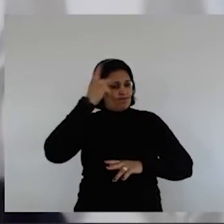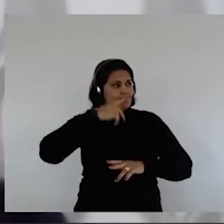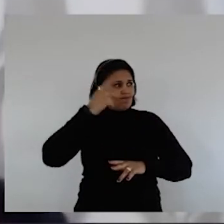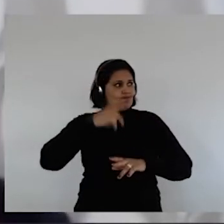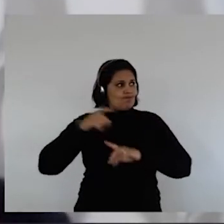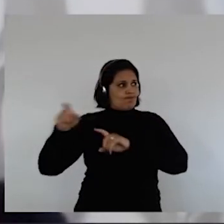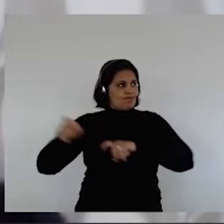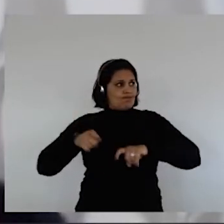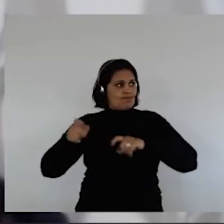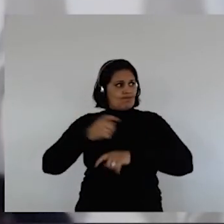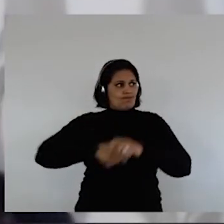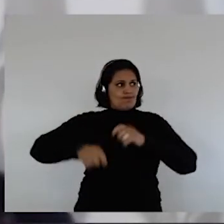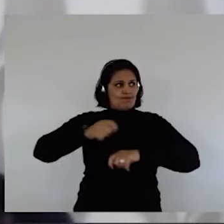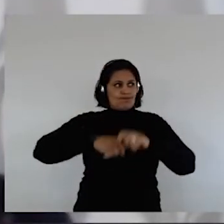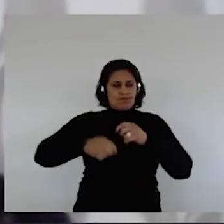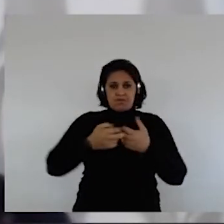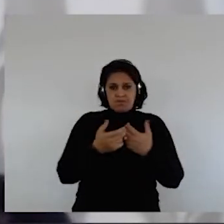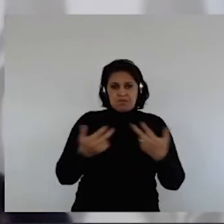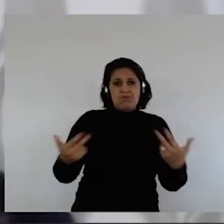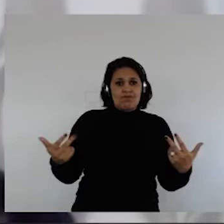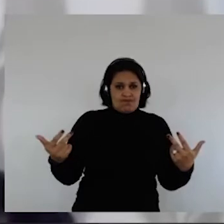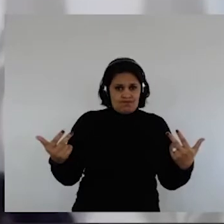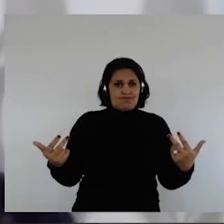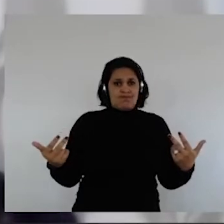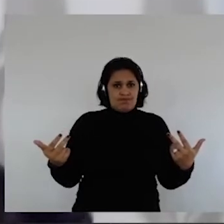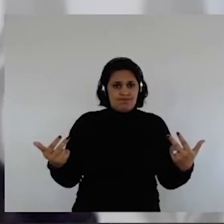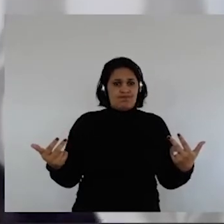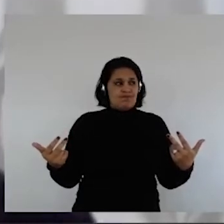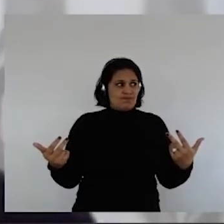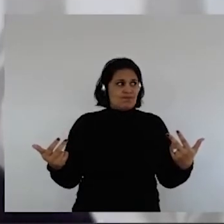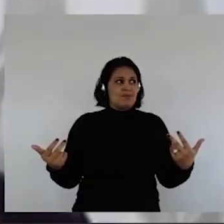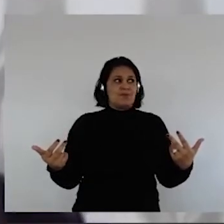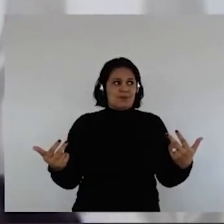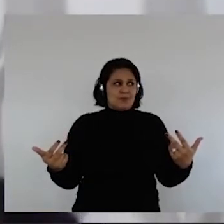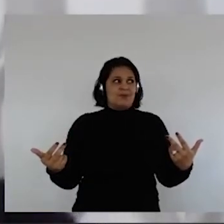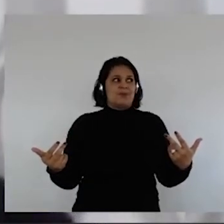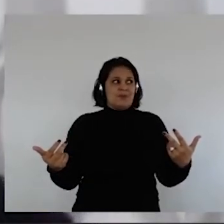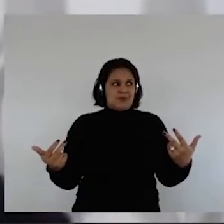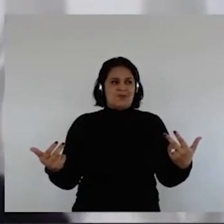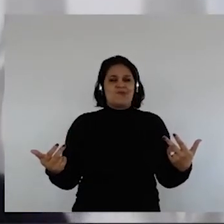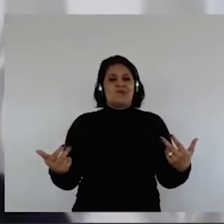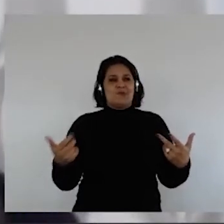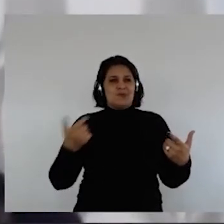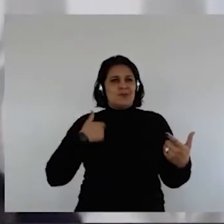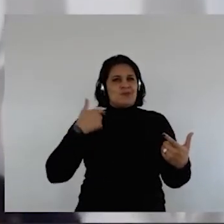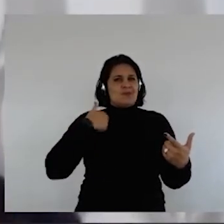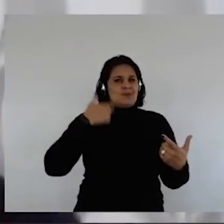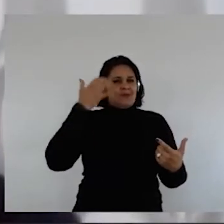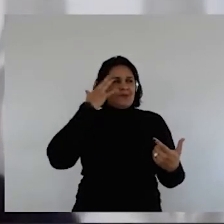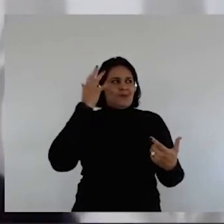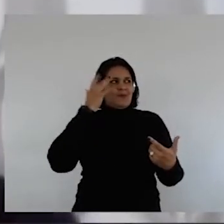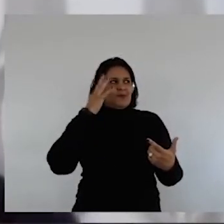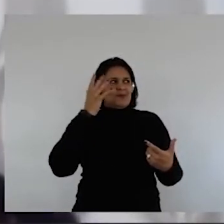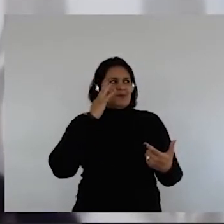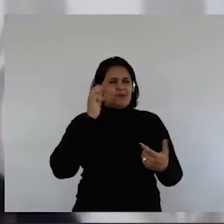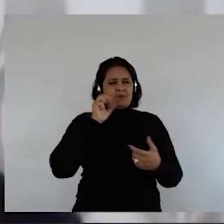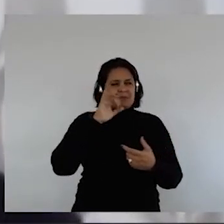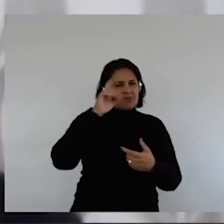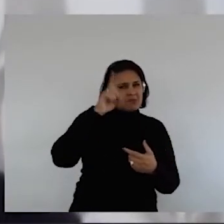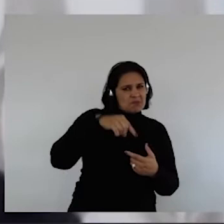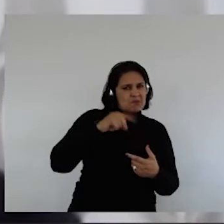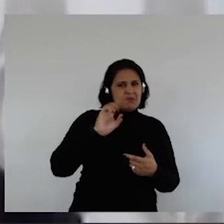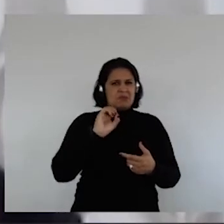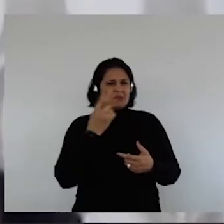agronegócio, né? É algo que me faz refletir se é ou não um ramo do